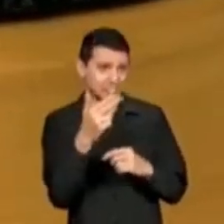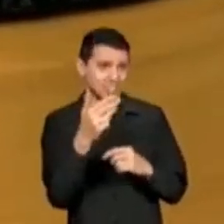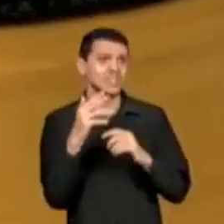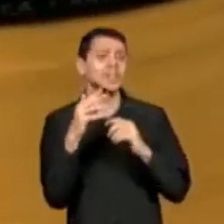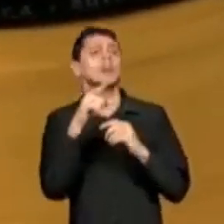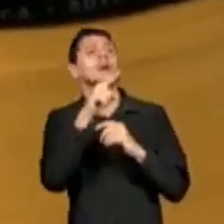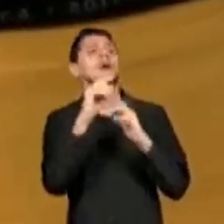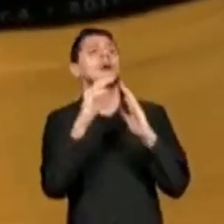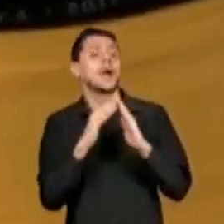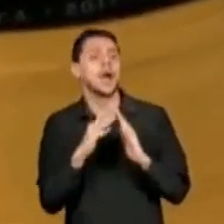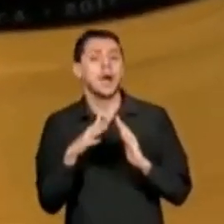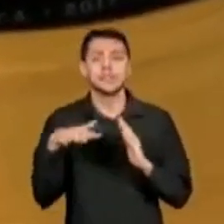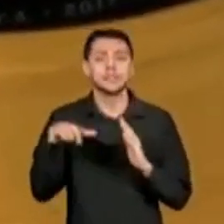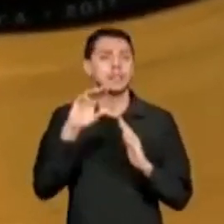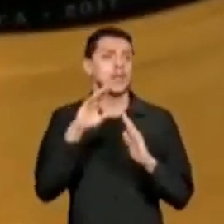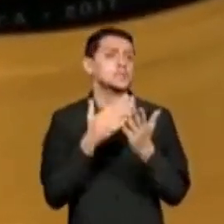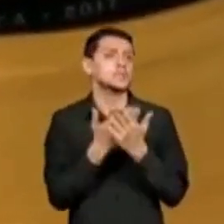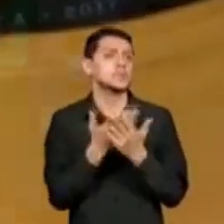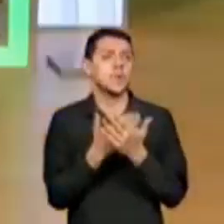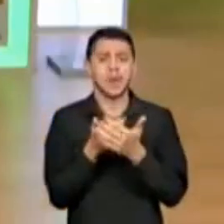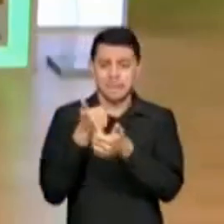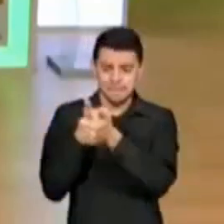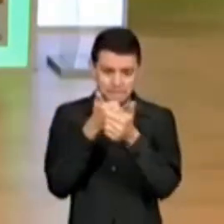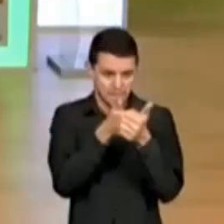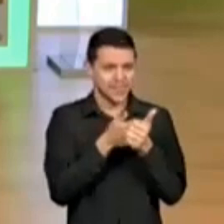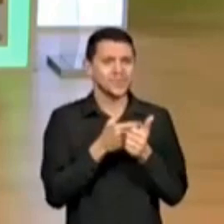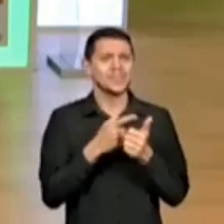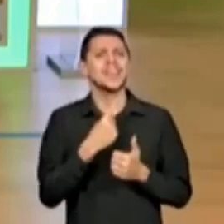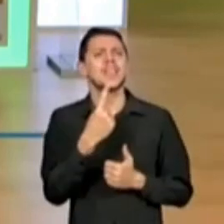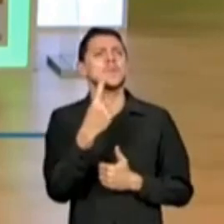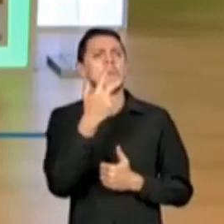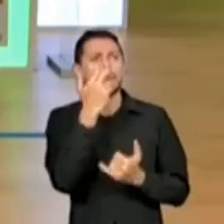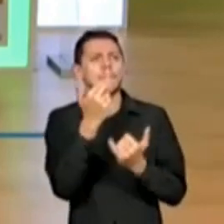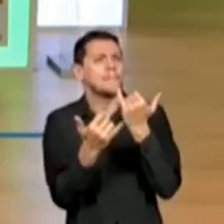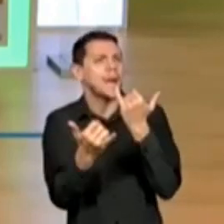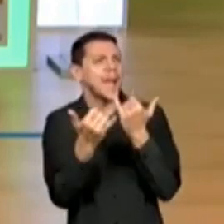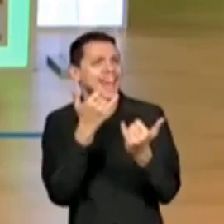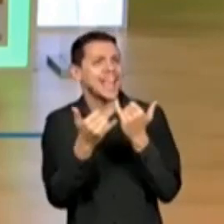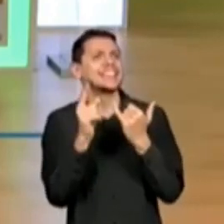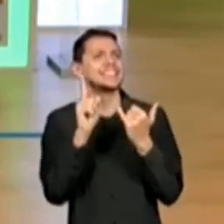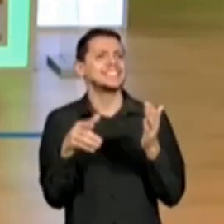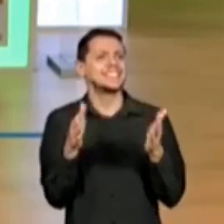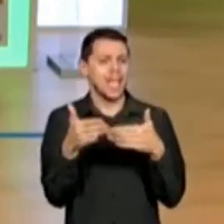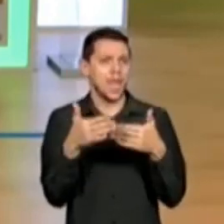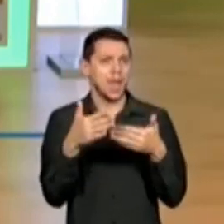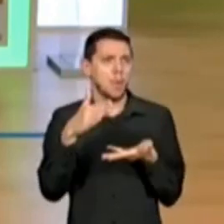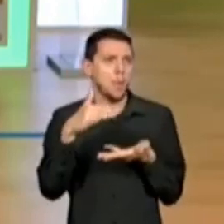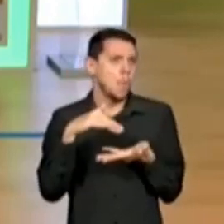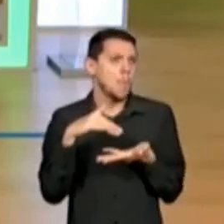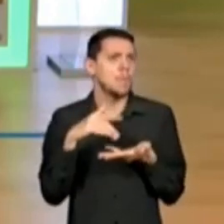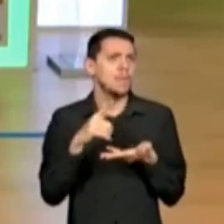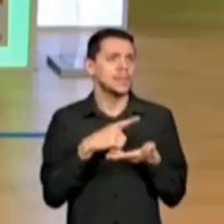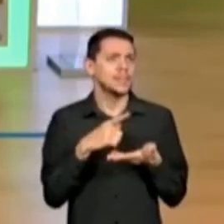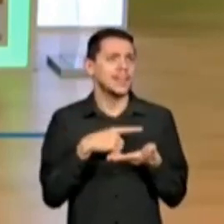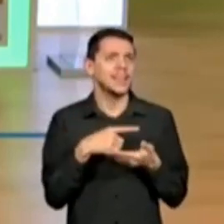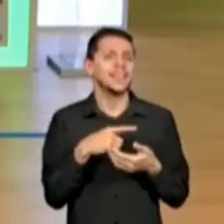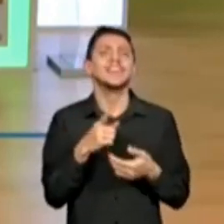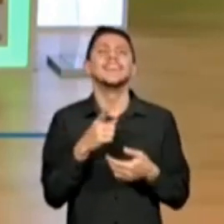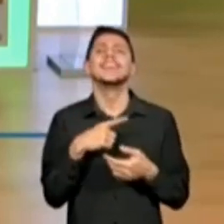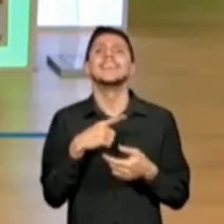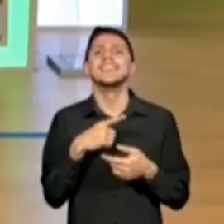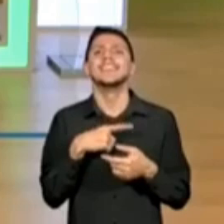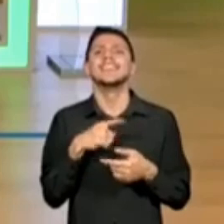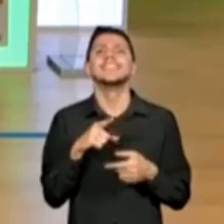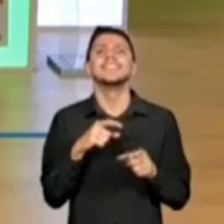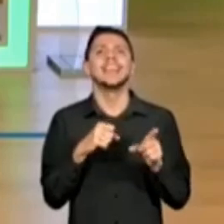tem algum objeto que se assemelha a um cubo? Será? Tem que pensar. Tem que pensar. Tem um aqui, ó. Tem? Perto de você?